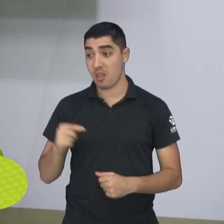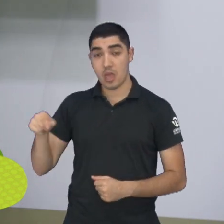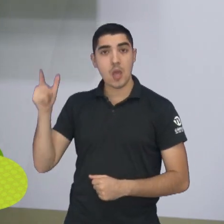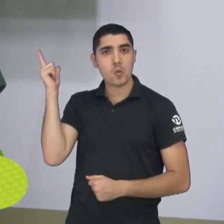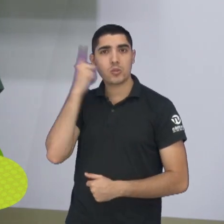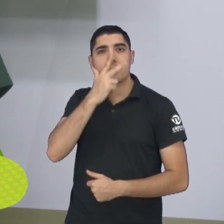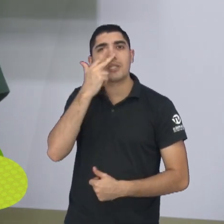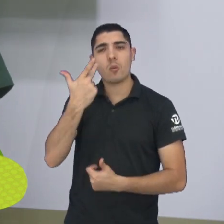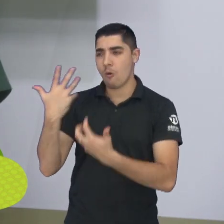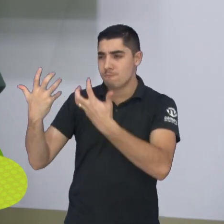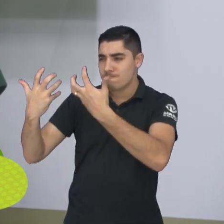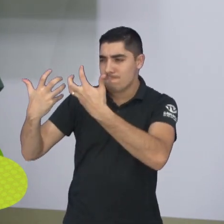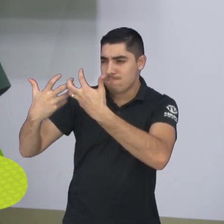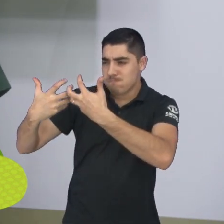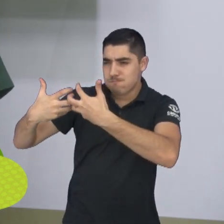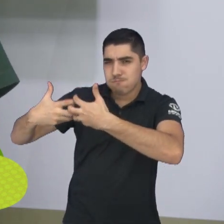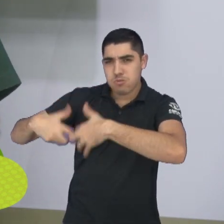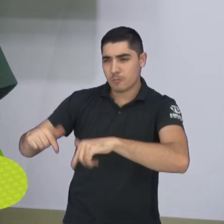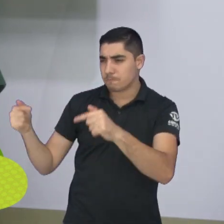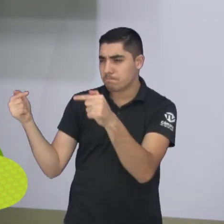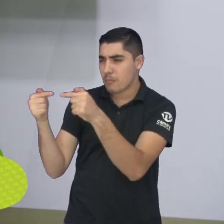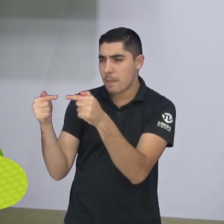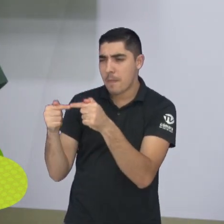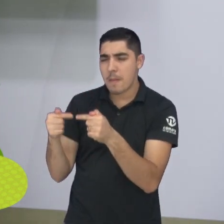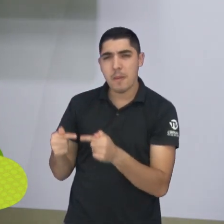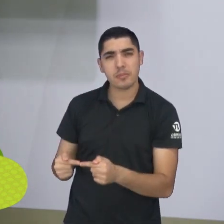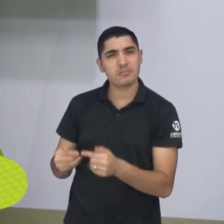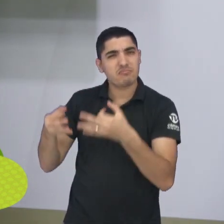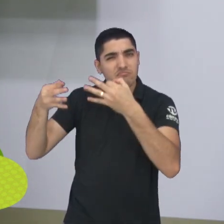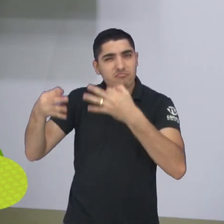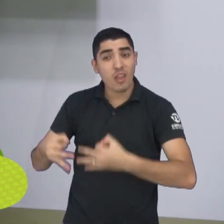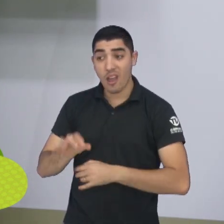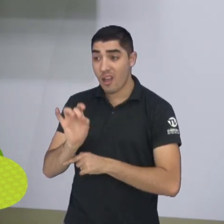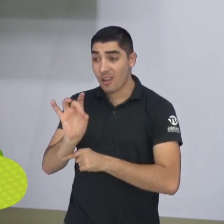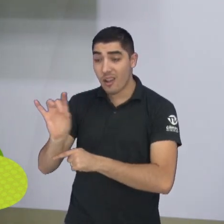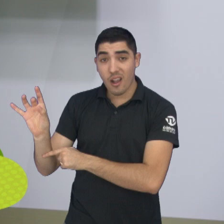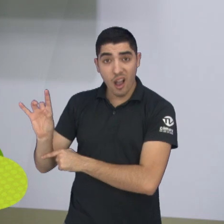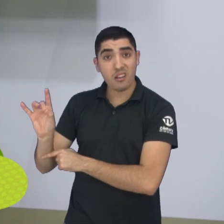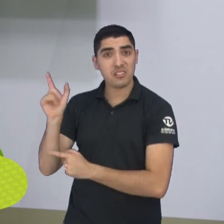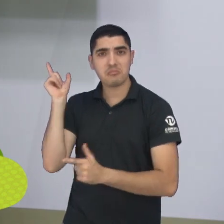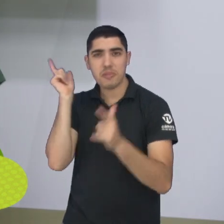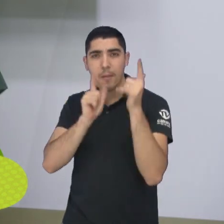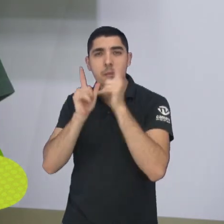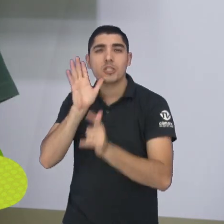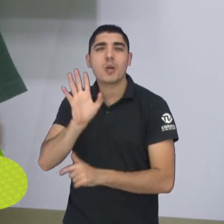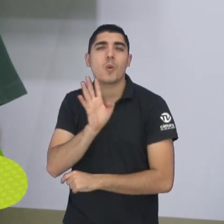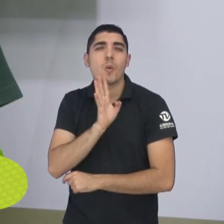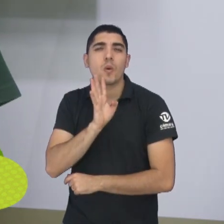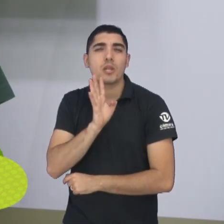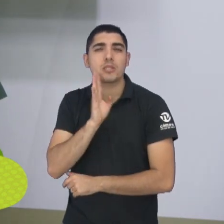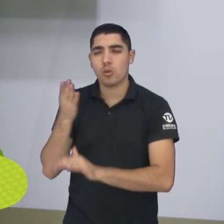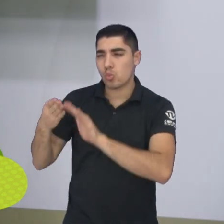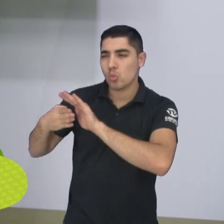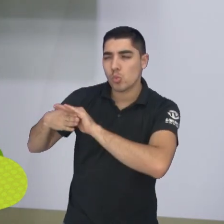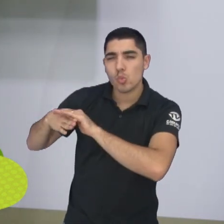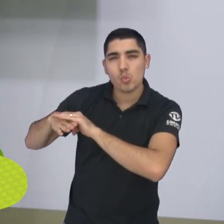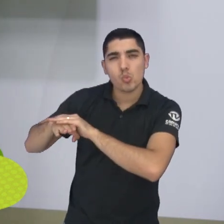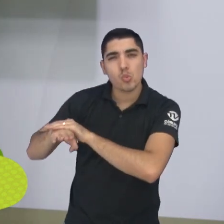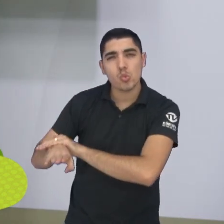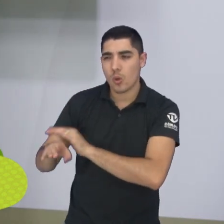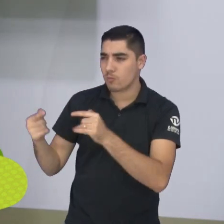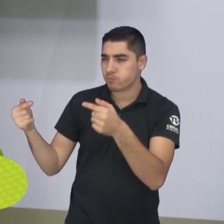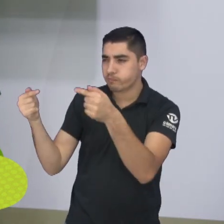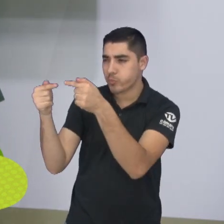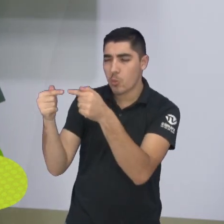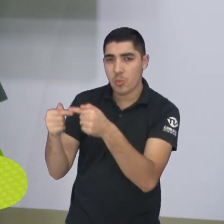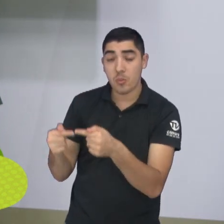Então, como o time está bem entrosado, cada um já sabe mais ou menos no olhar se identificar em quadra, então daqui